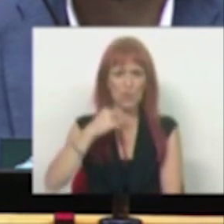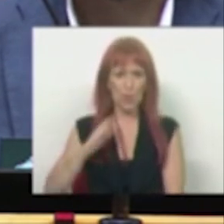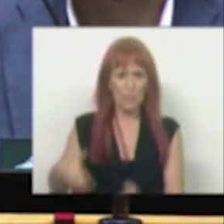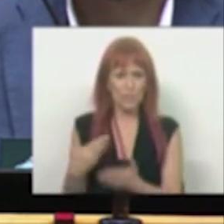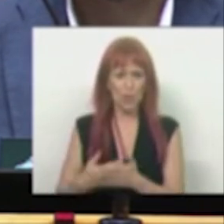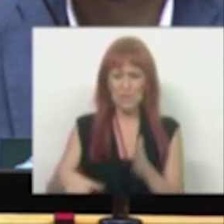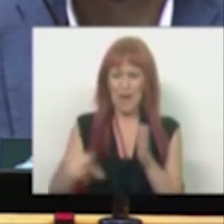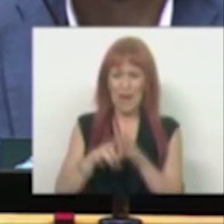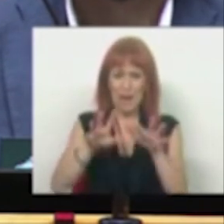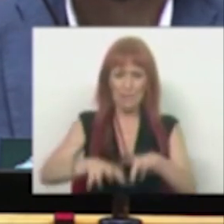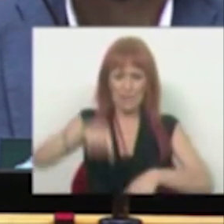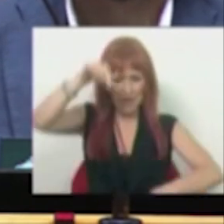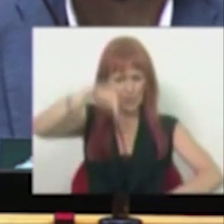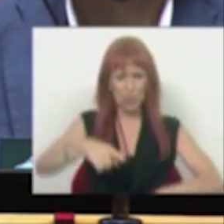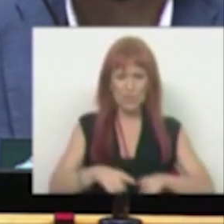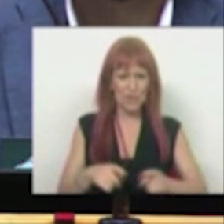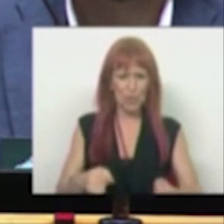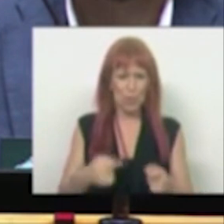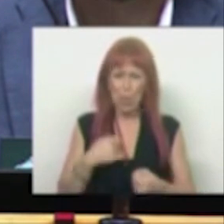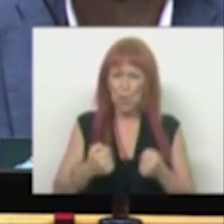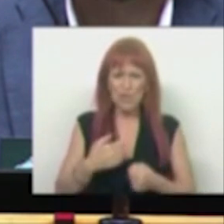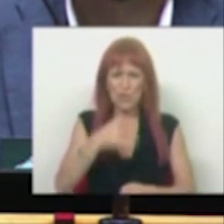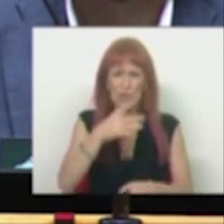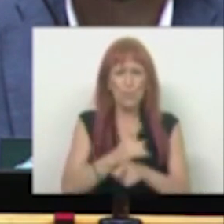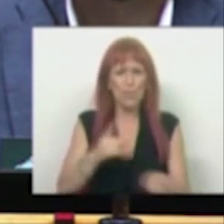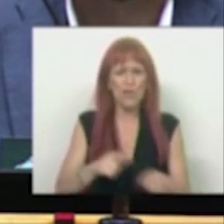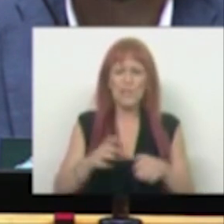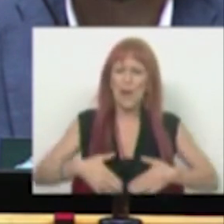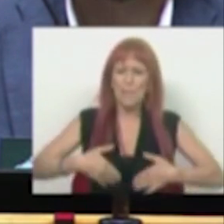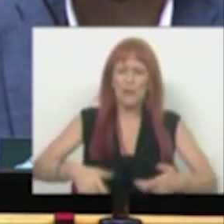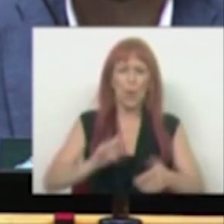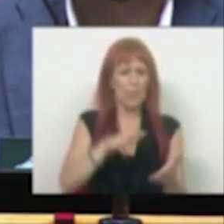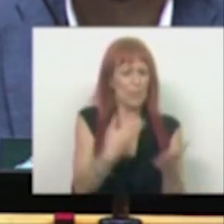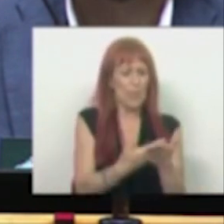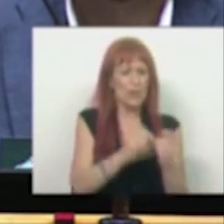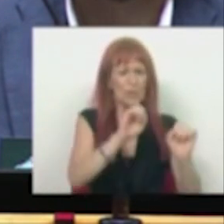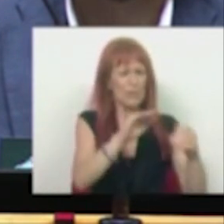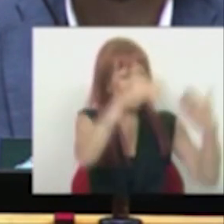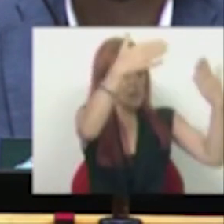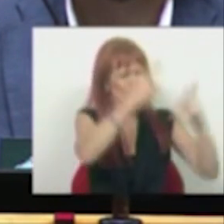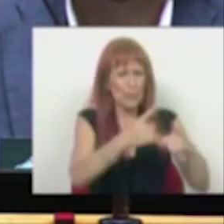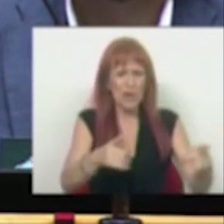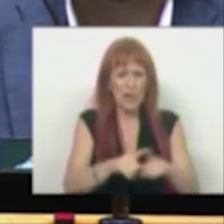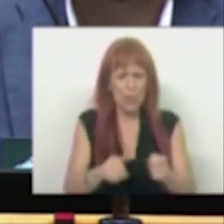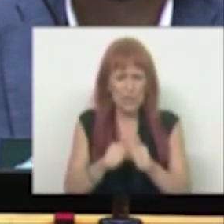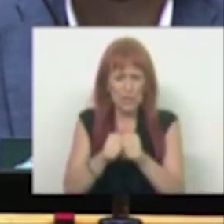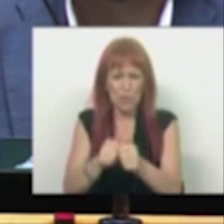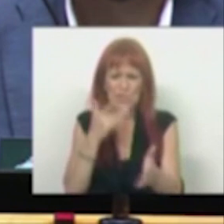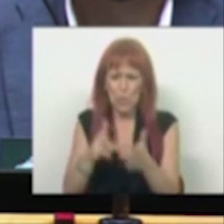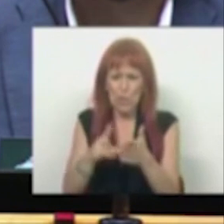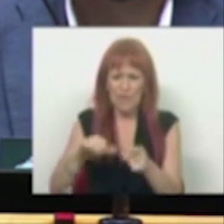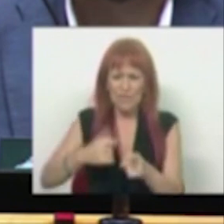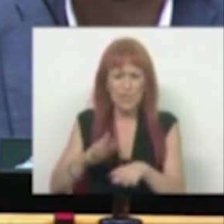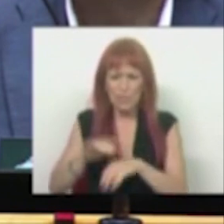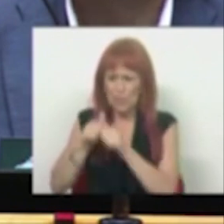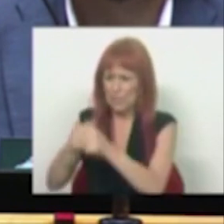apresentou a lei aqui no Parlamento, não conseguiu explicar porque é que abandonou o que estava na proposta original, porque é que não segue o Livro Verde, porque é que não